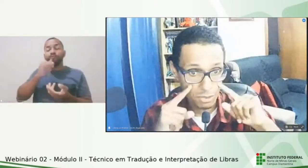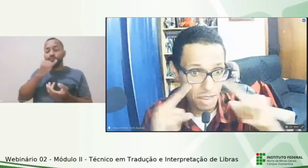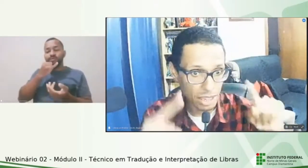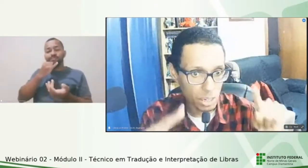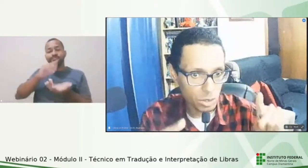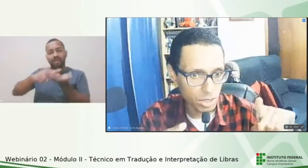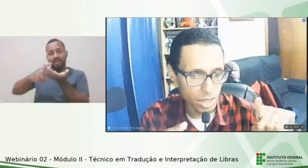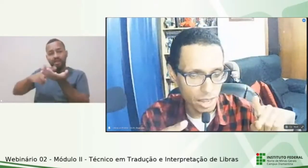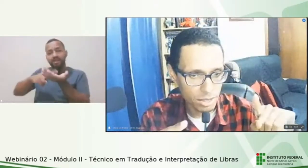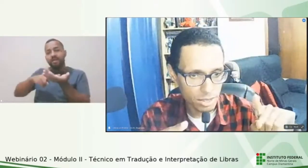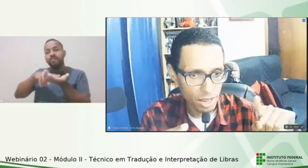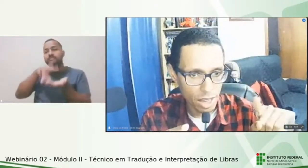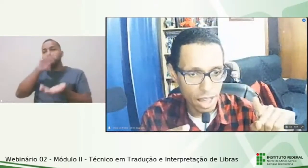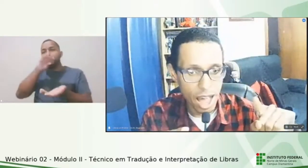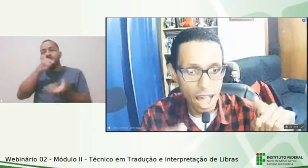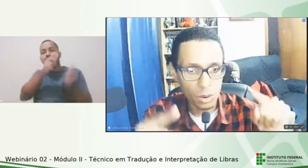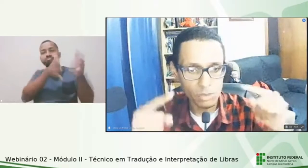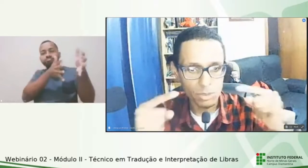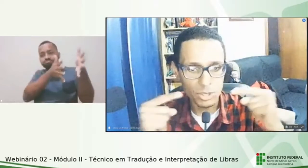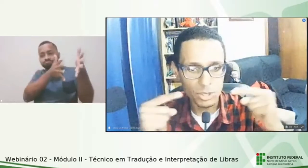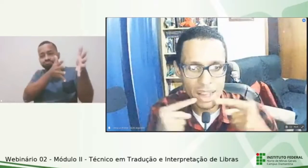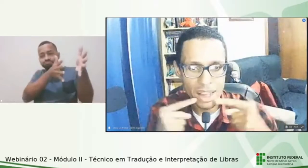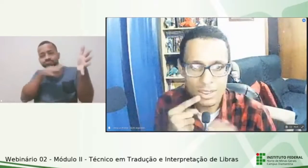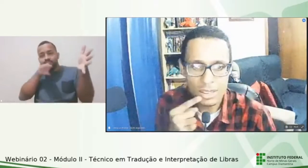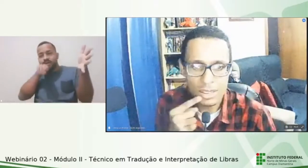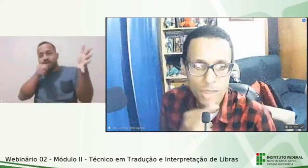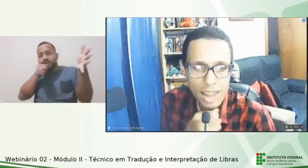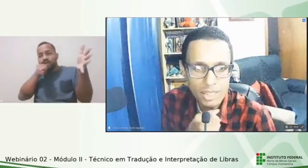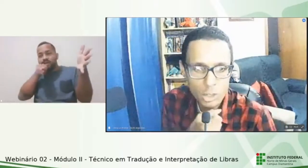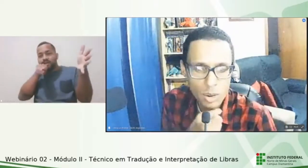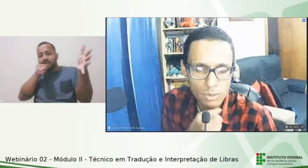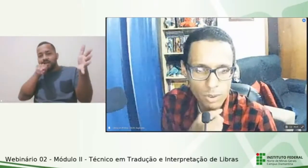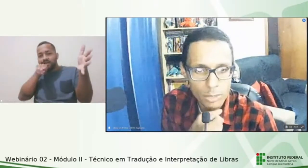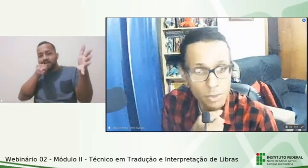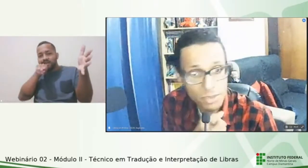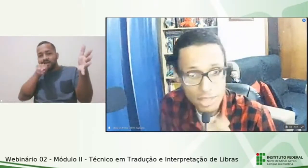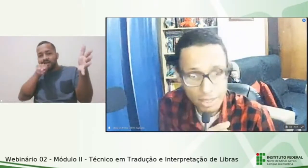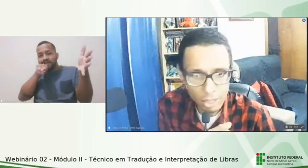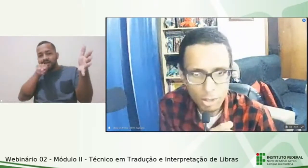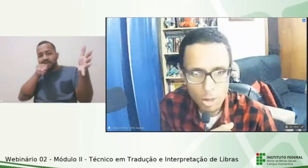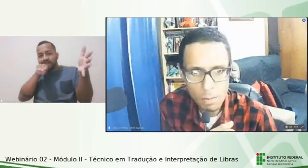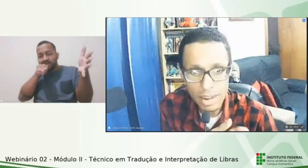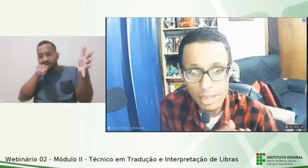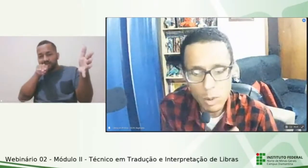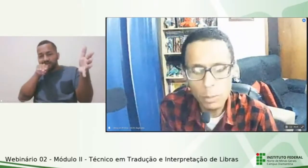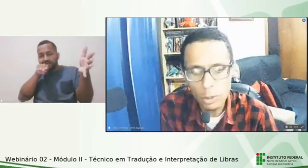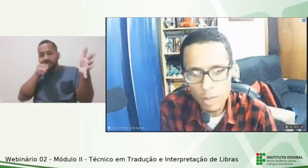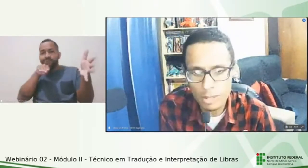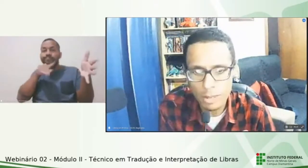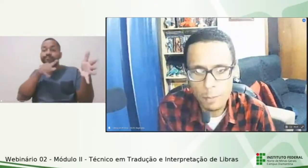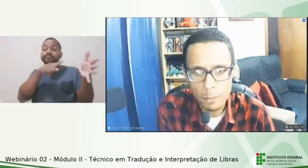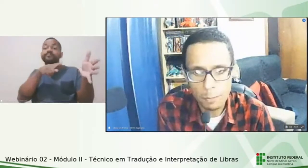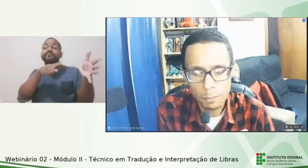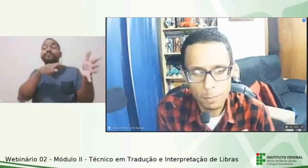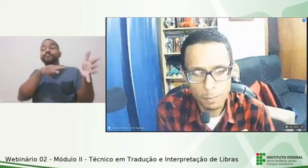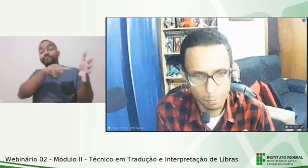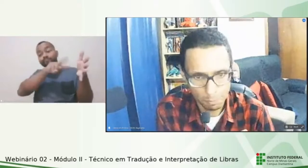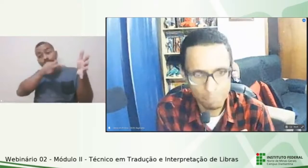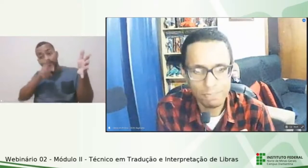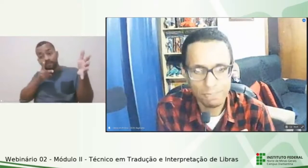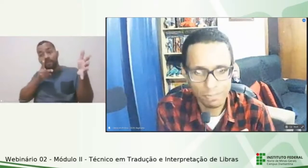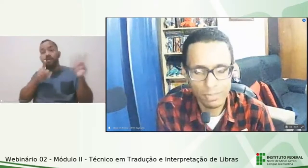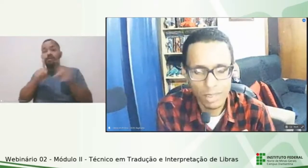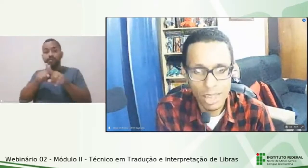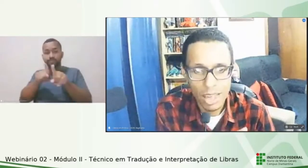Você vê a língua de sinais, agora você vai usar da sua voz para fazer a tradução para a língua portuguesa.